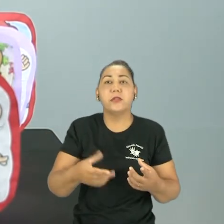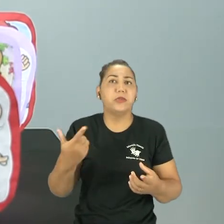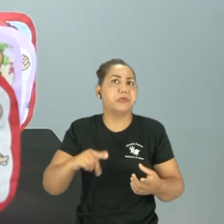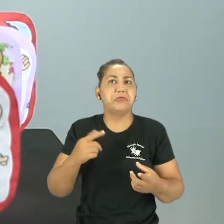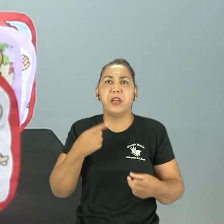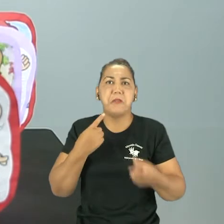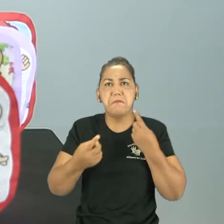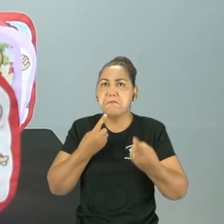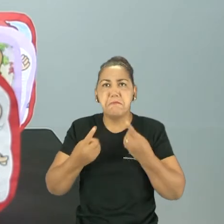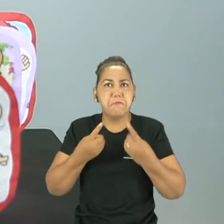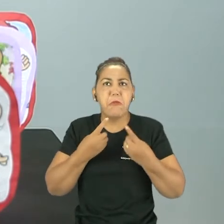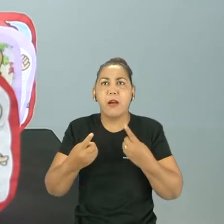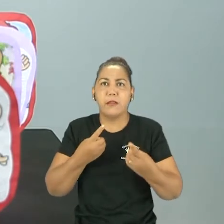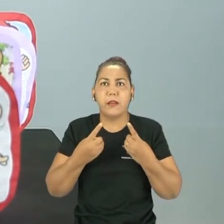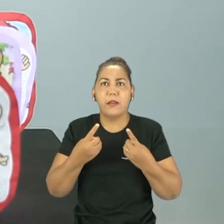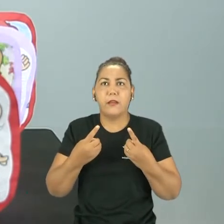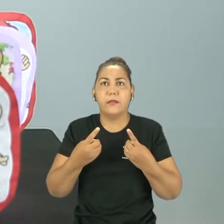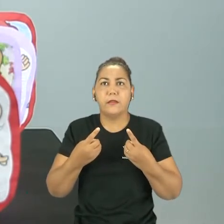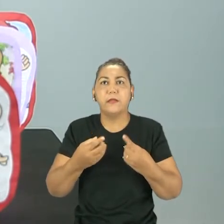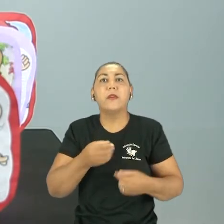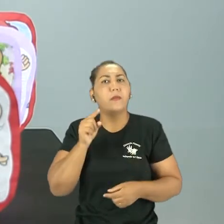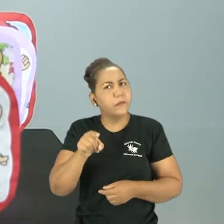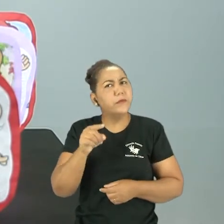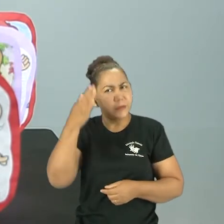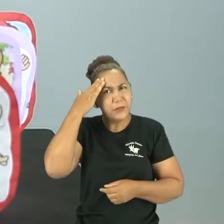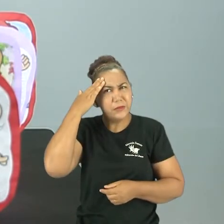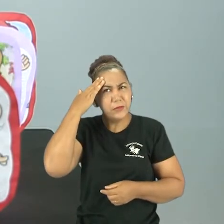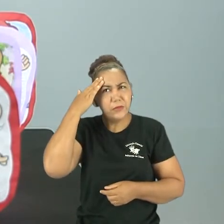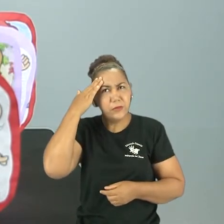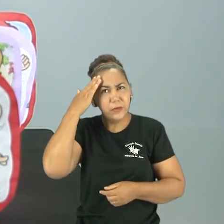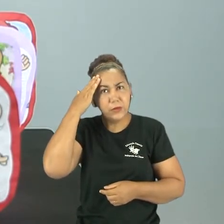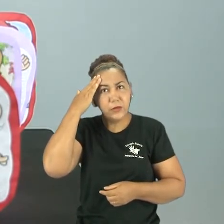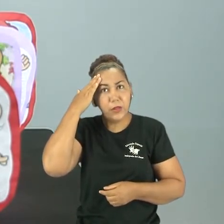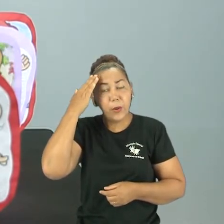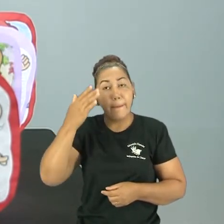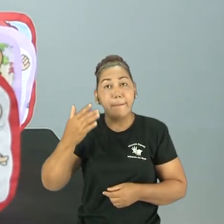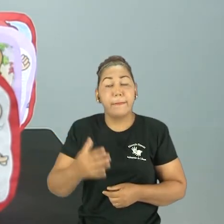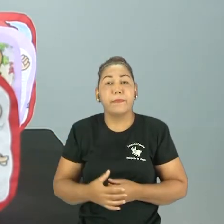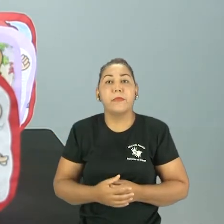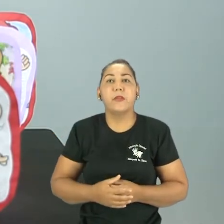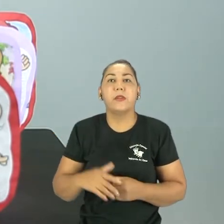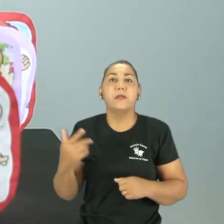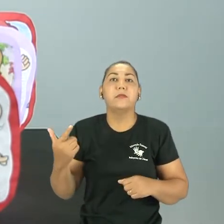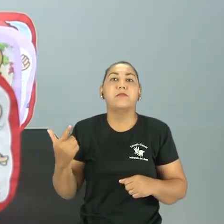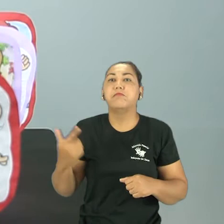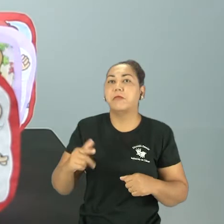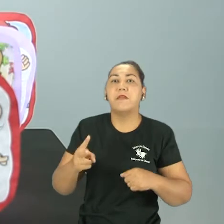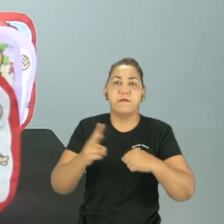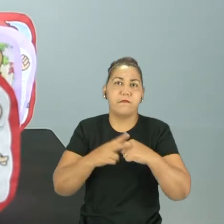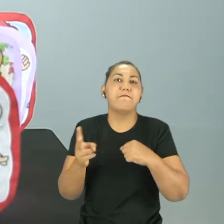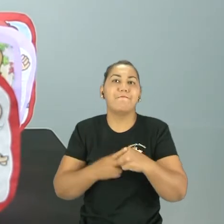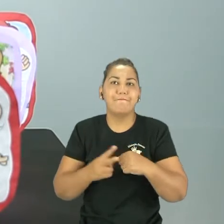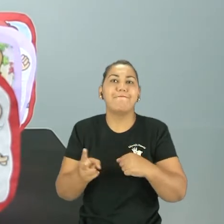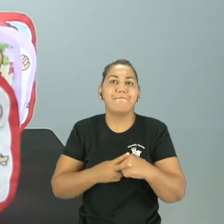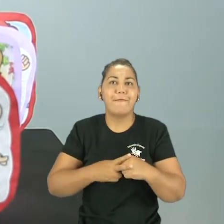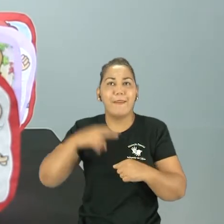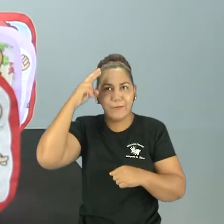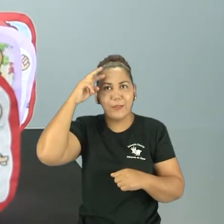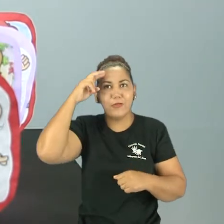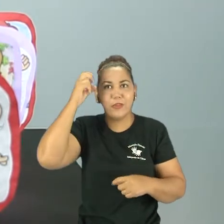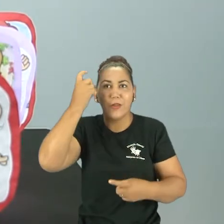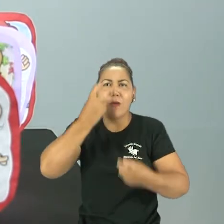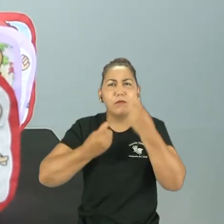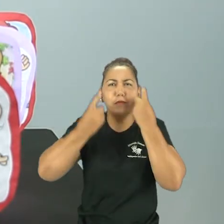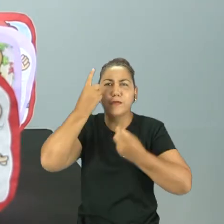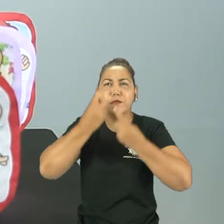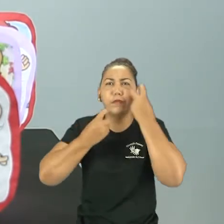Sim, é uma linguagem não verbal, mas você observa as expressões de cada personagem, né? Você observa as expressões